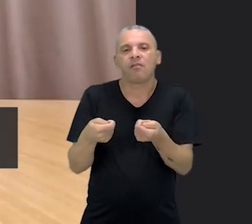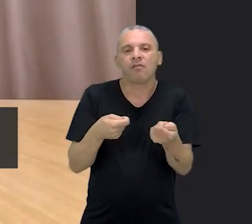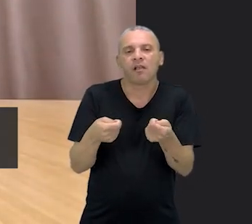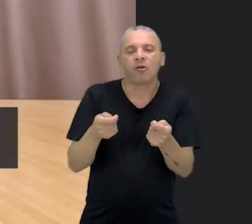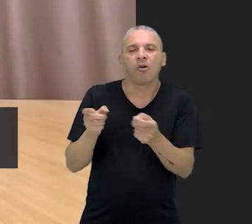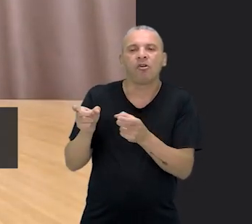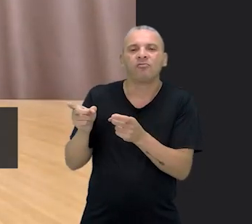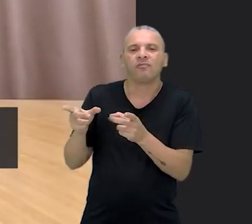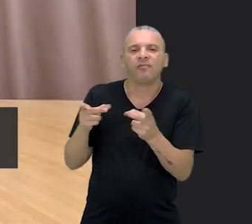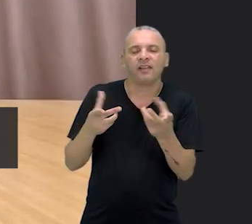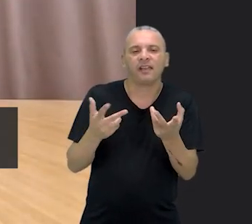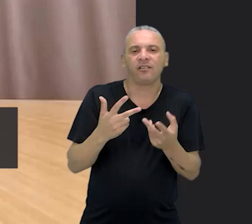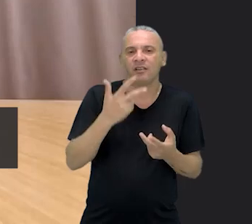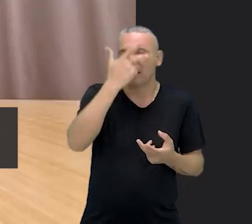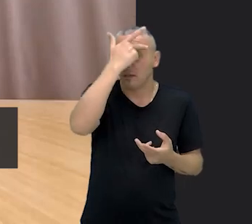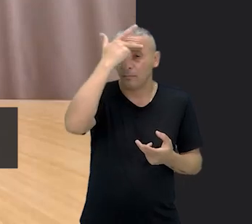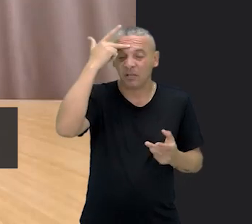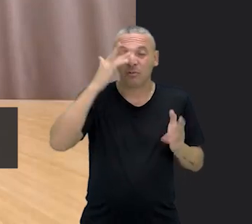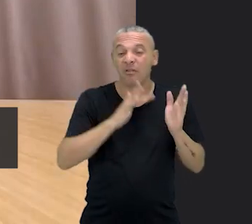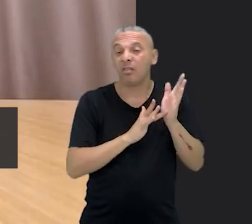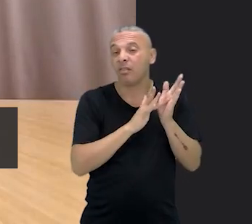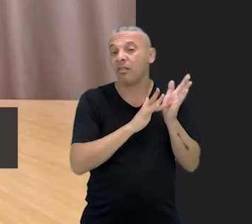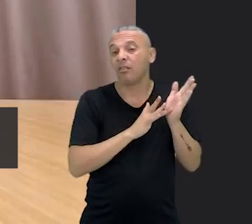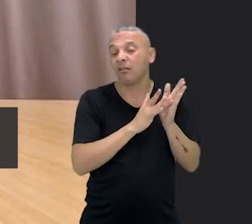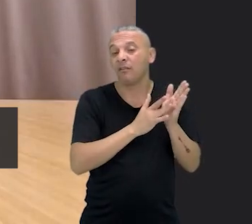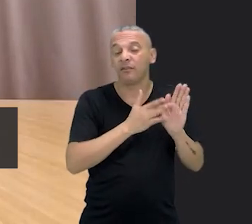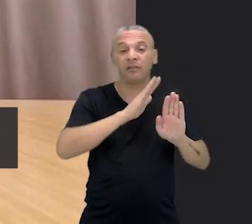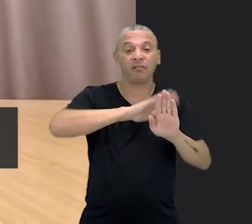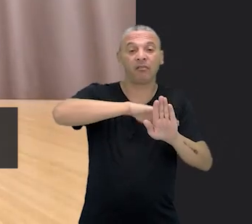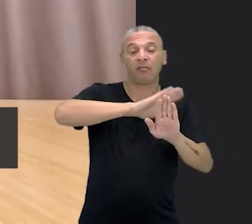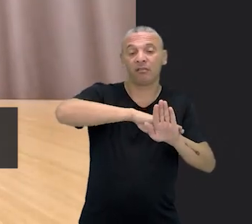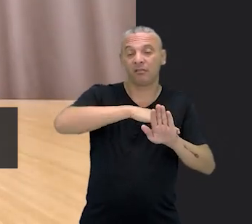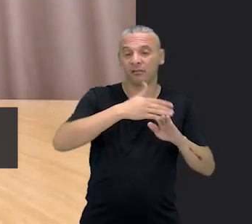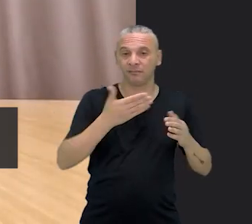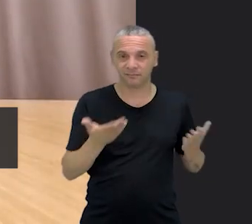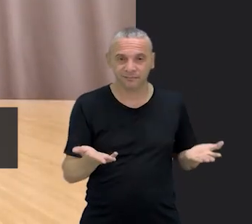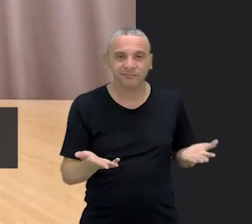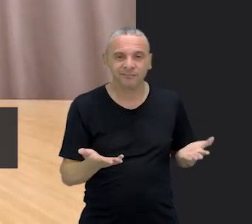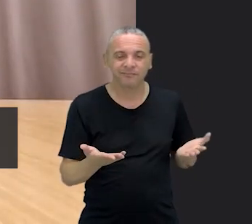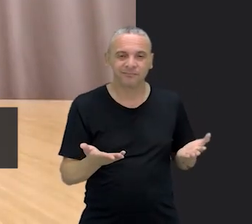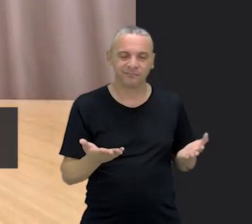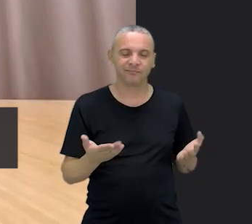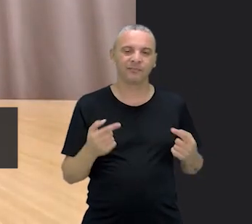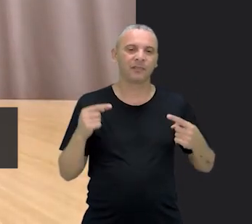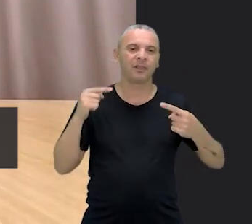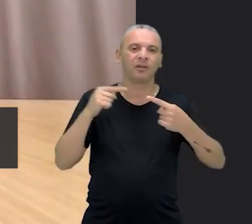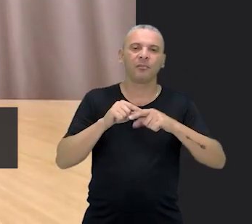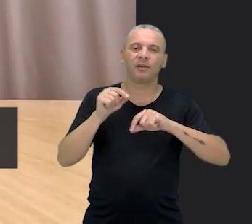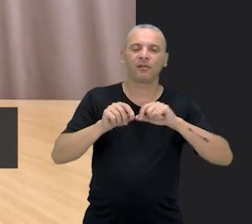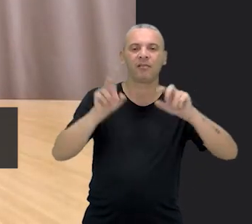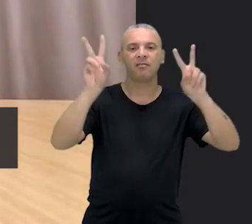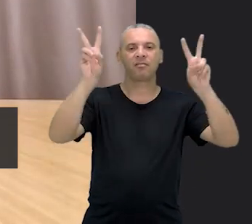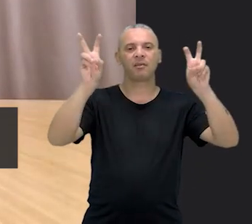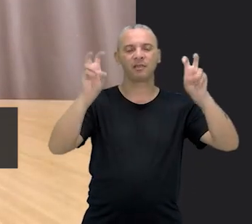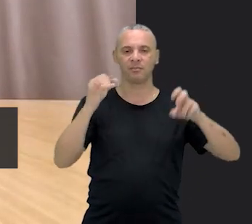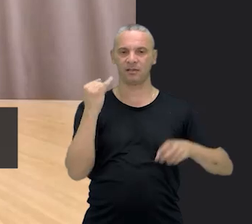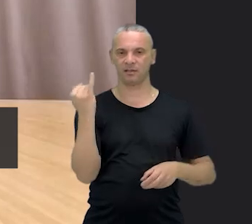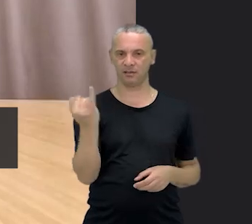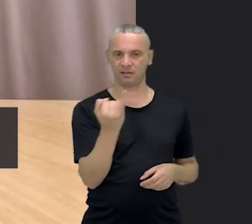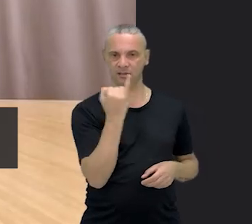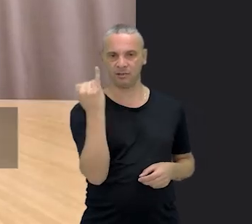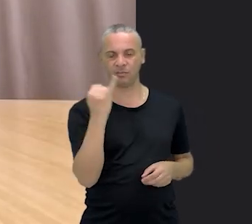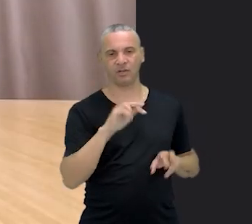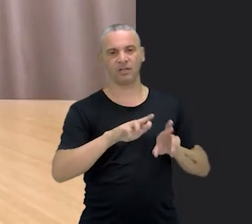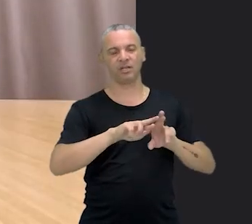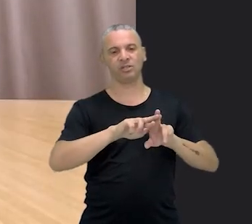vida baseada em aparências. Ela explorava muito, assim, temas importantes, né?